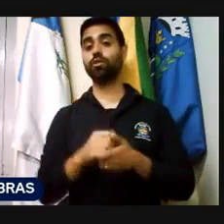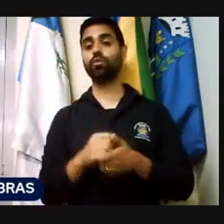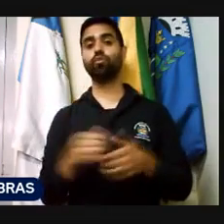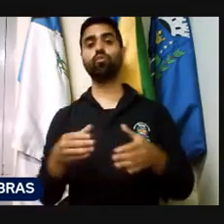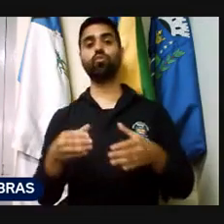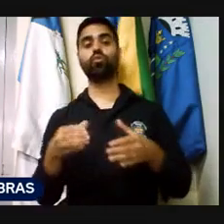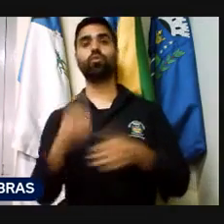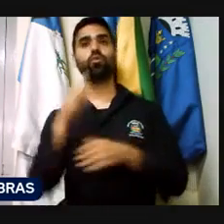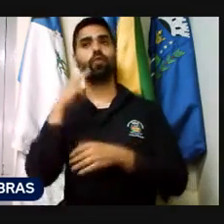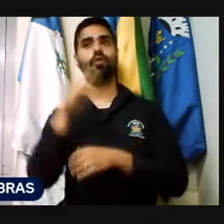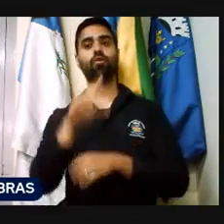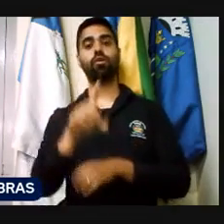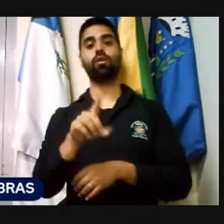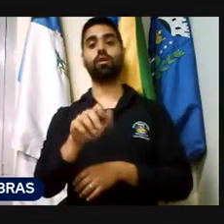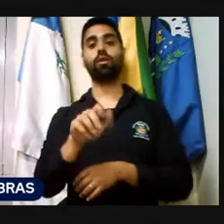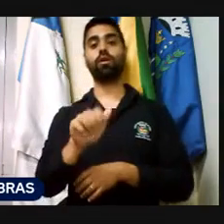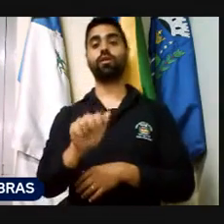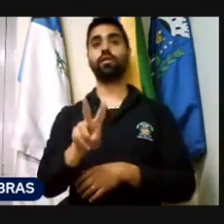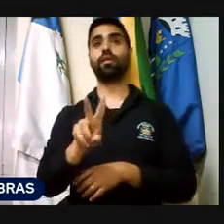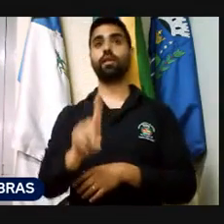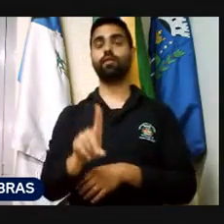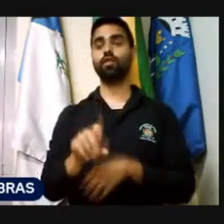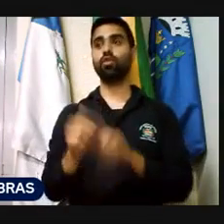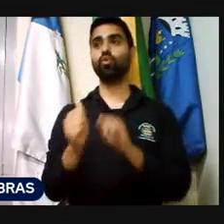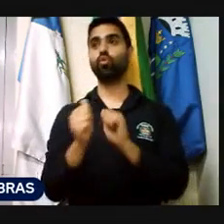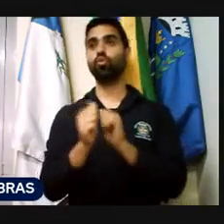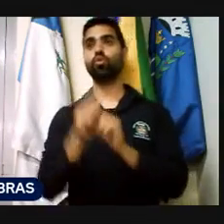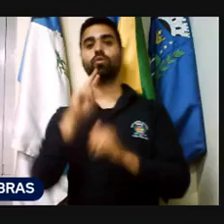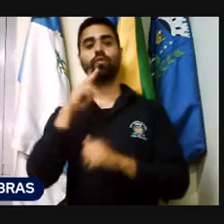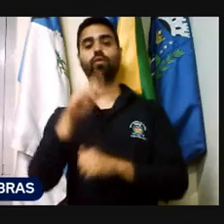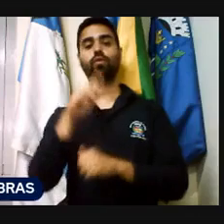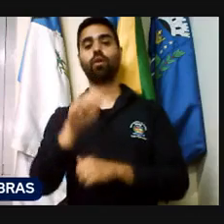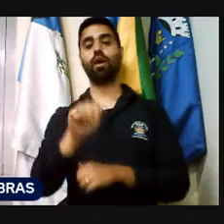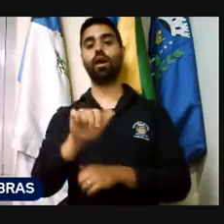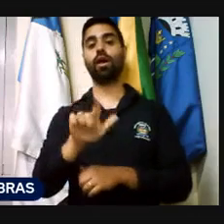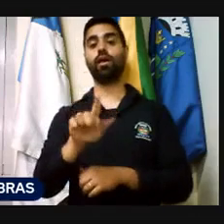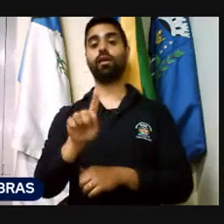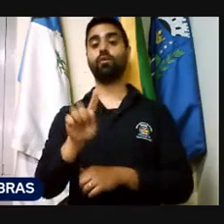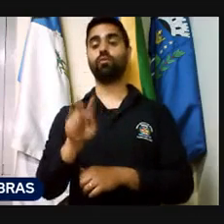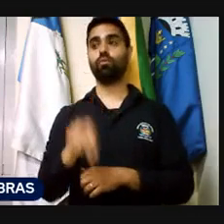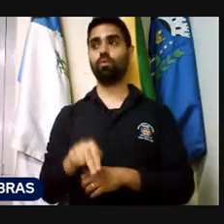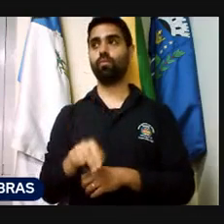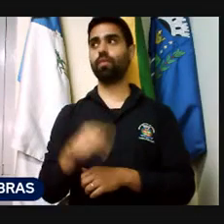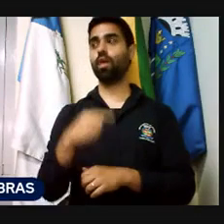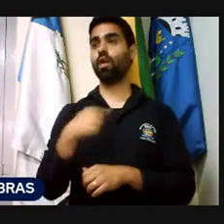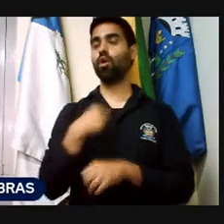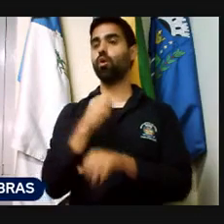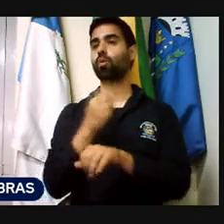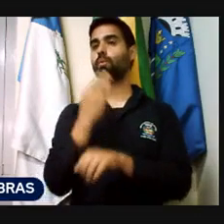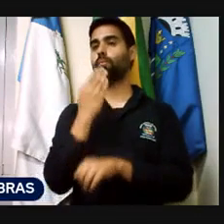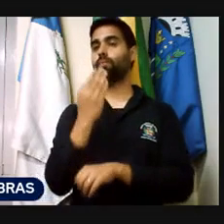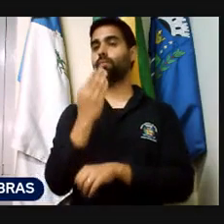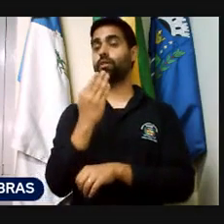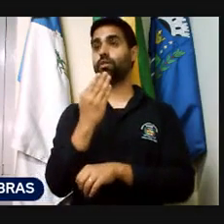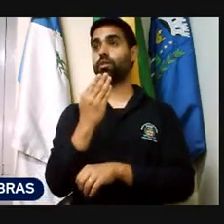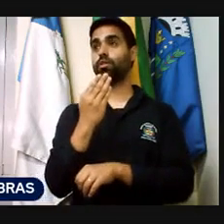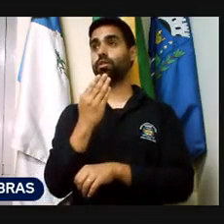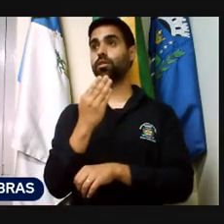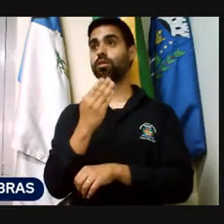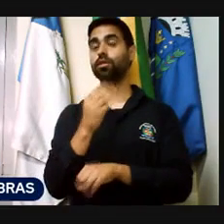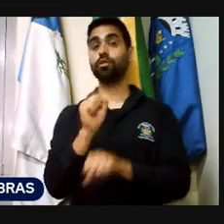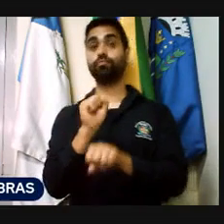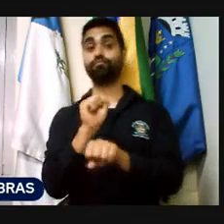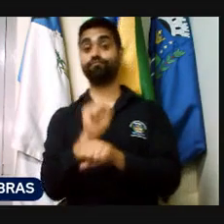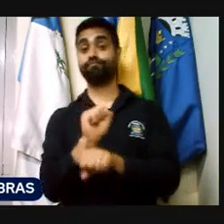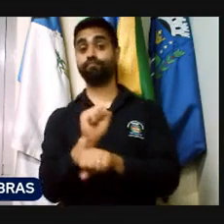comissão do vereador David, juntamente com o vereador Ailton, eu citei que a gente